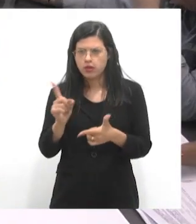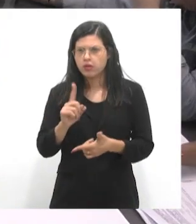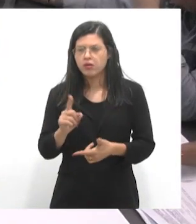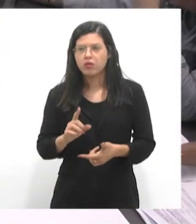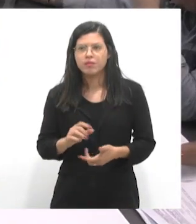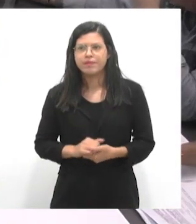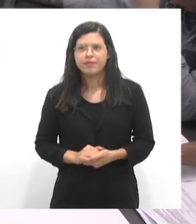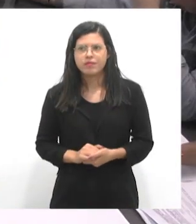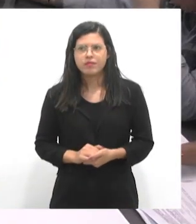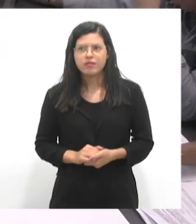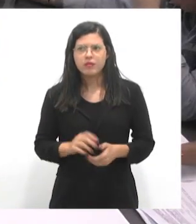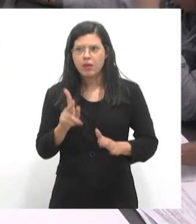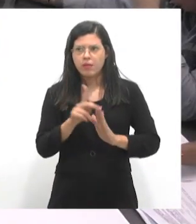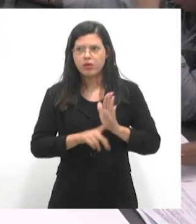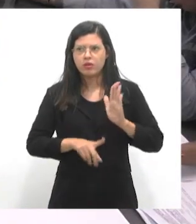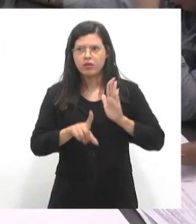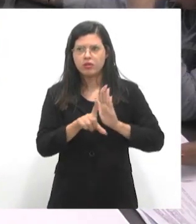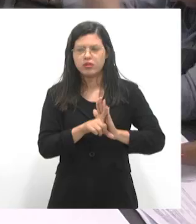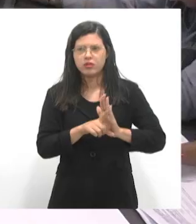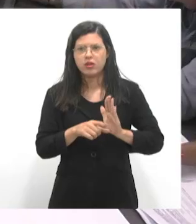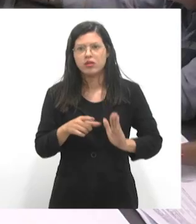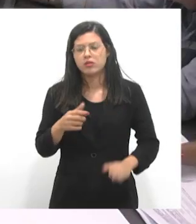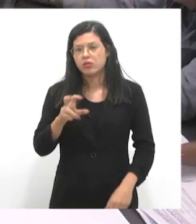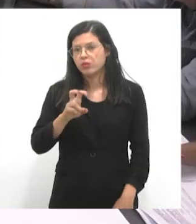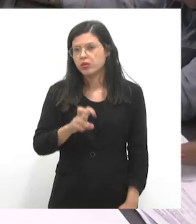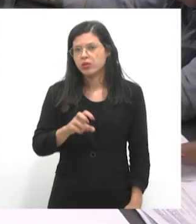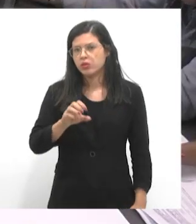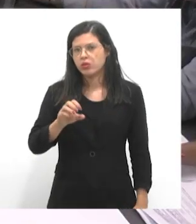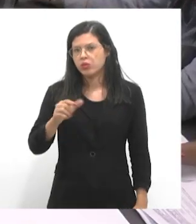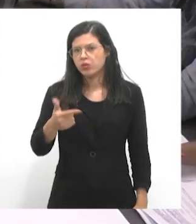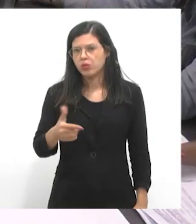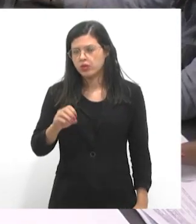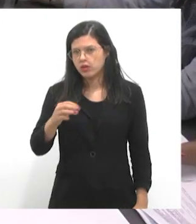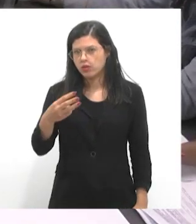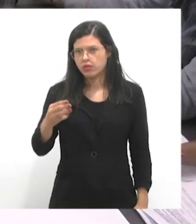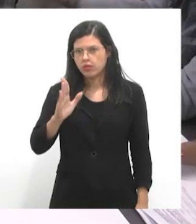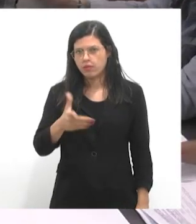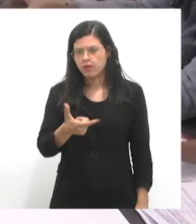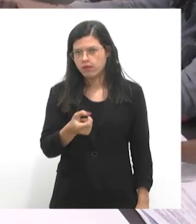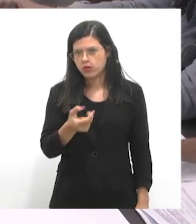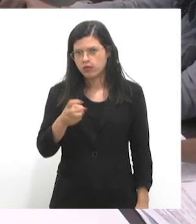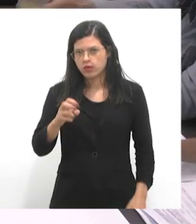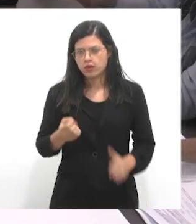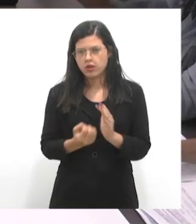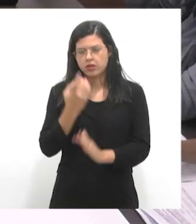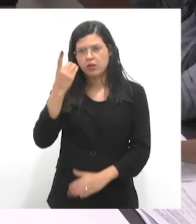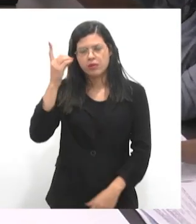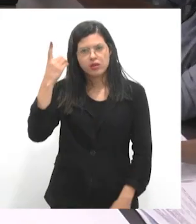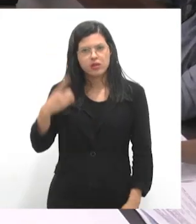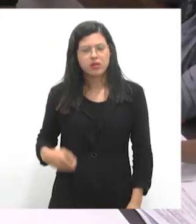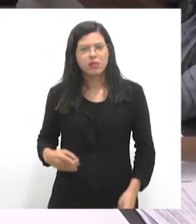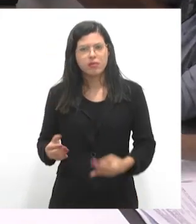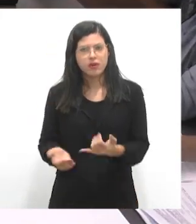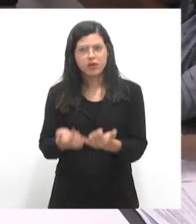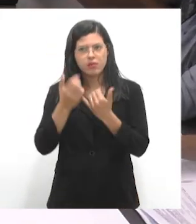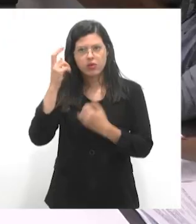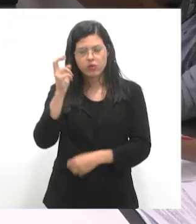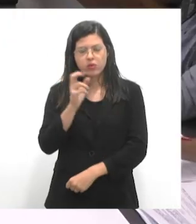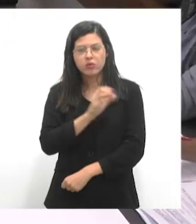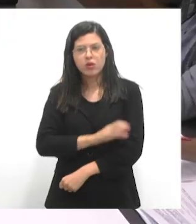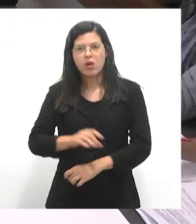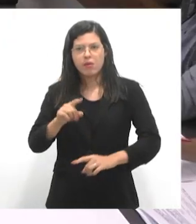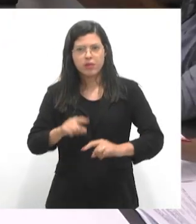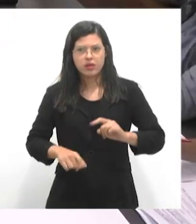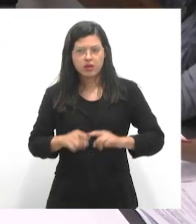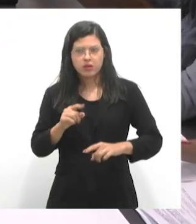ideia. 28. Projeto de Lei 5203 de 2025, de autoria da deputada Dani Balbi, que declara patrimônio cultural e material do Estado do